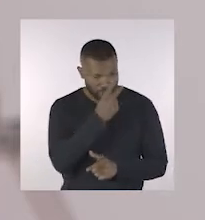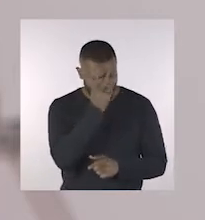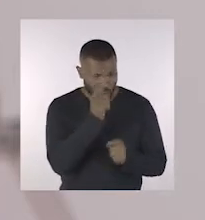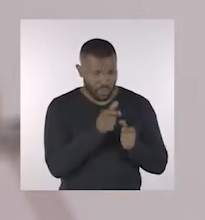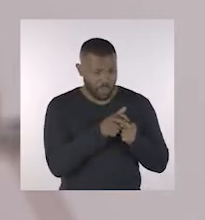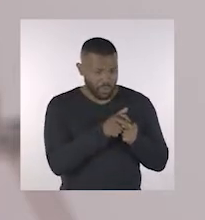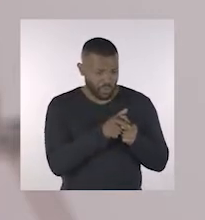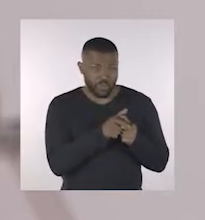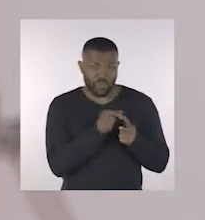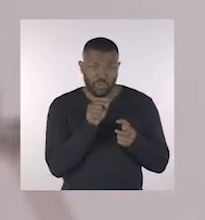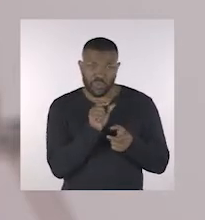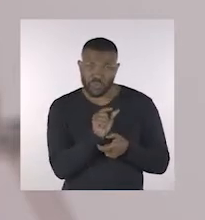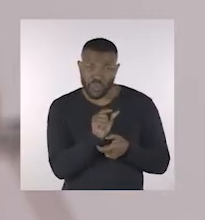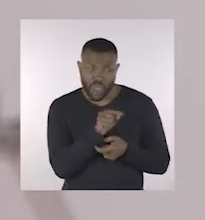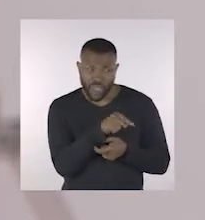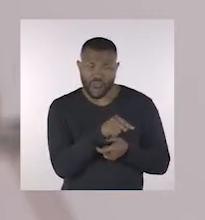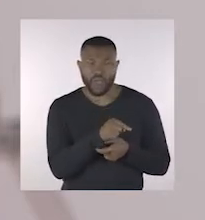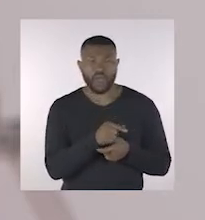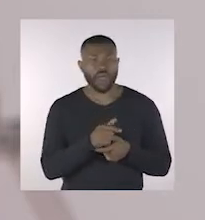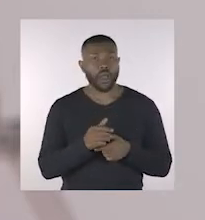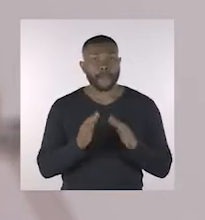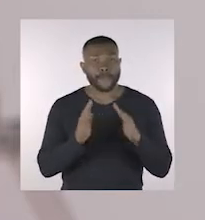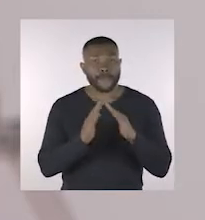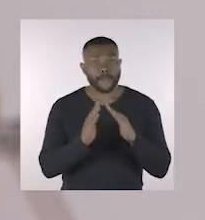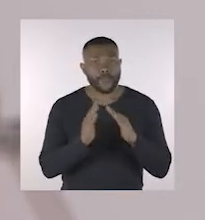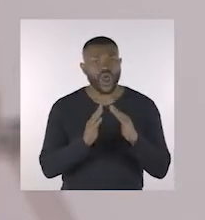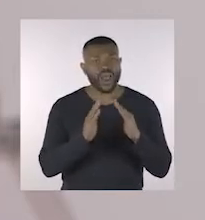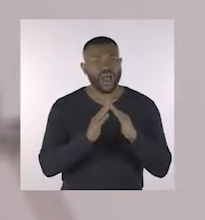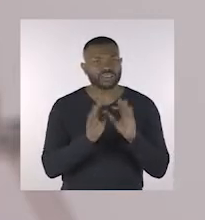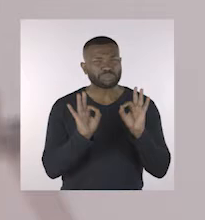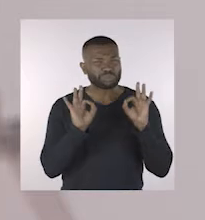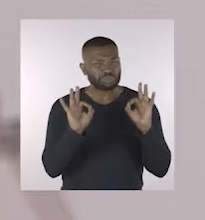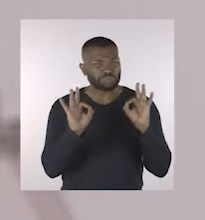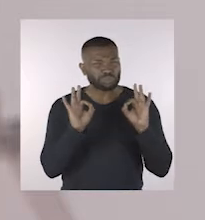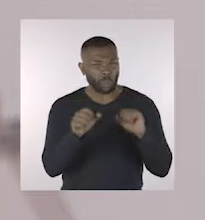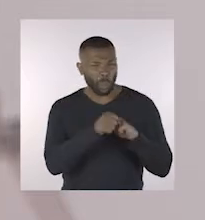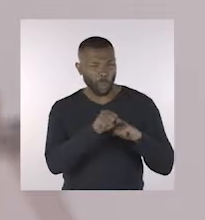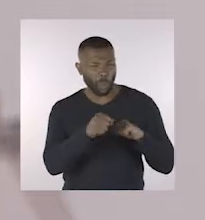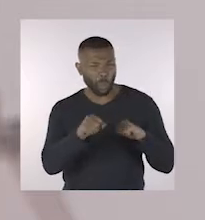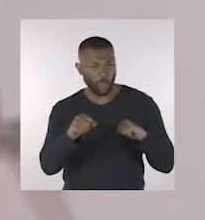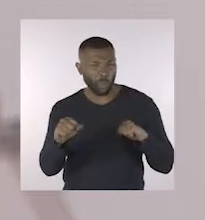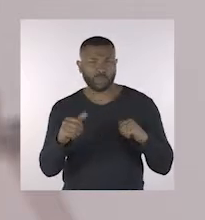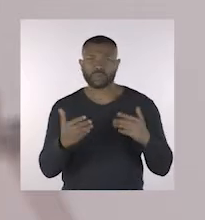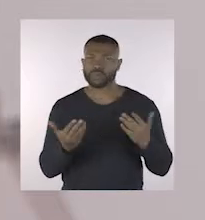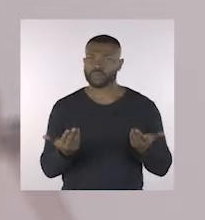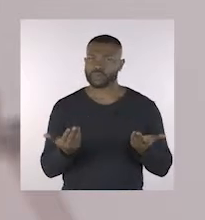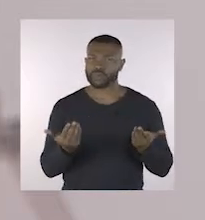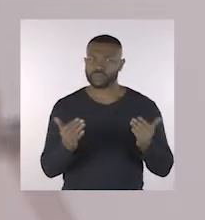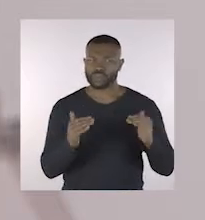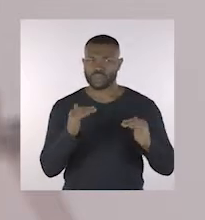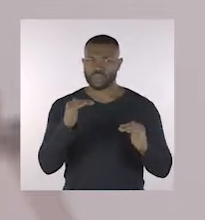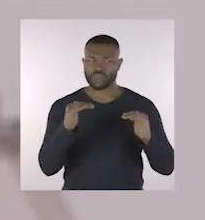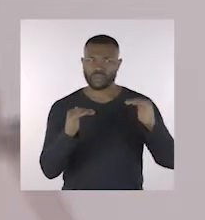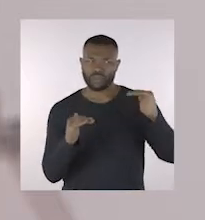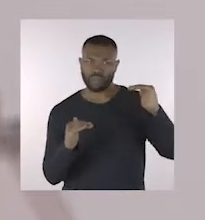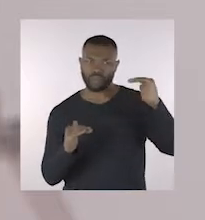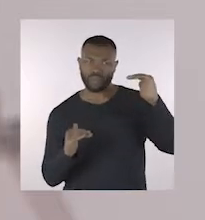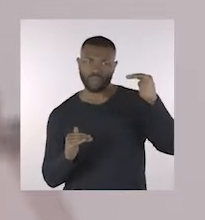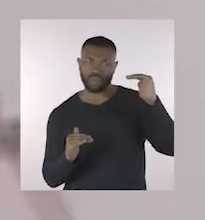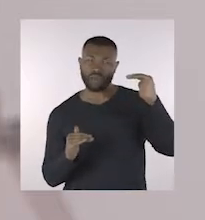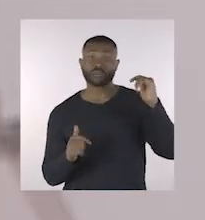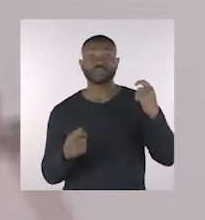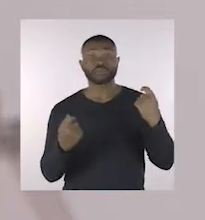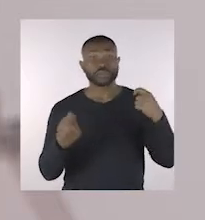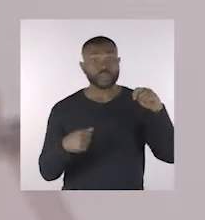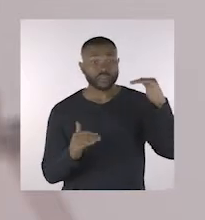um número muito pequeno de pessoas morando em grandes mansões em lugares Ultra luxuosos quer dizer essa